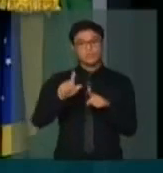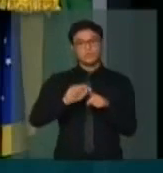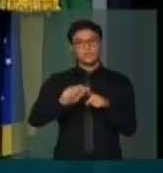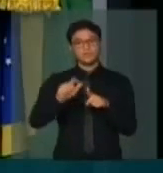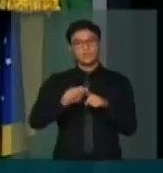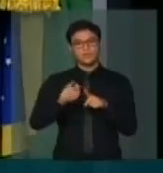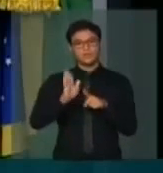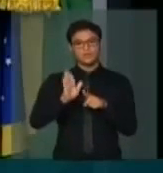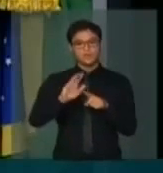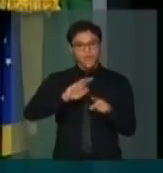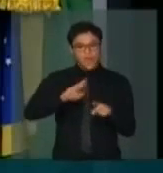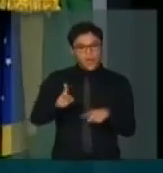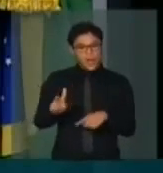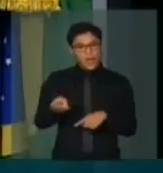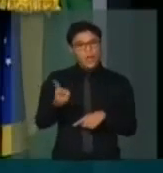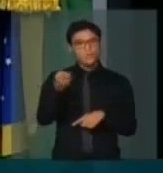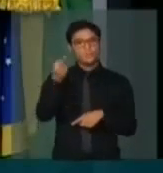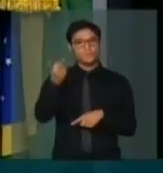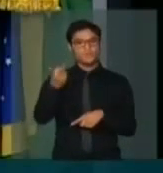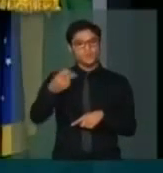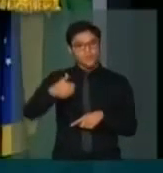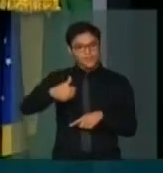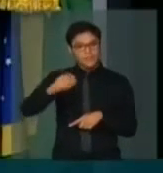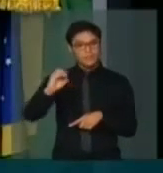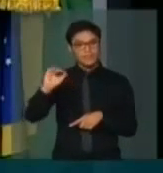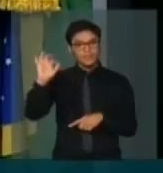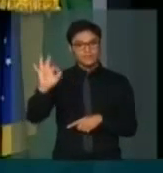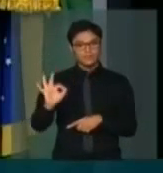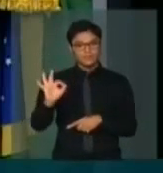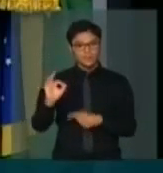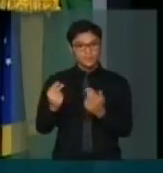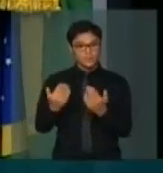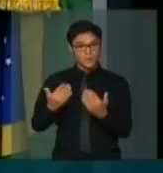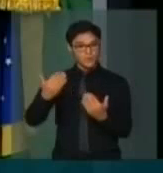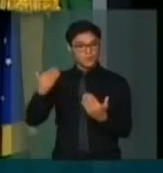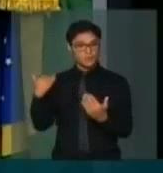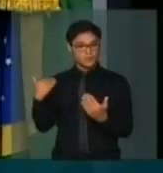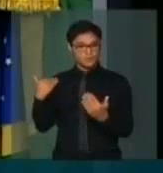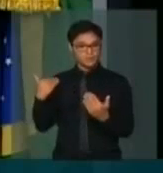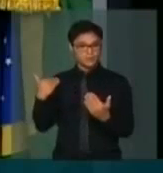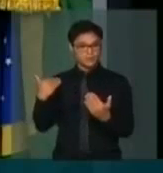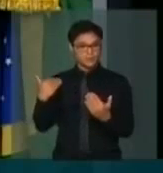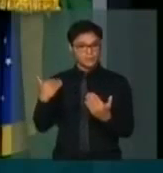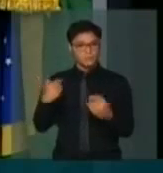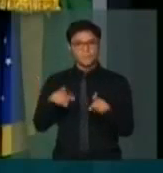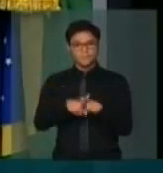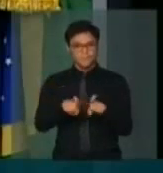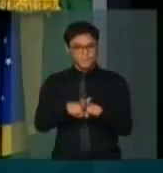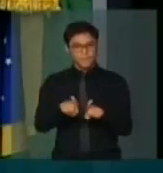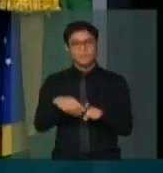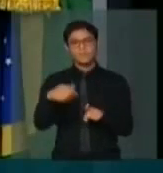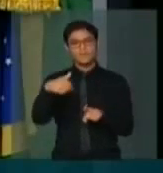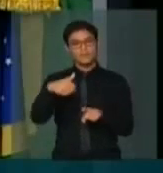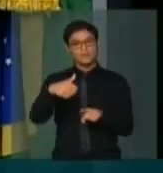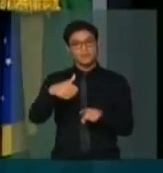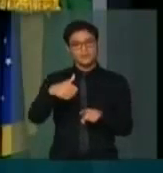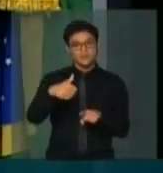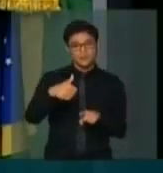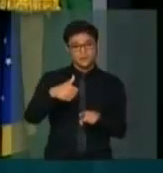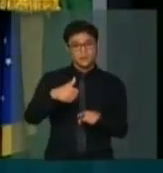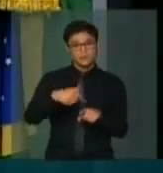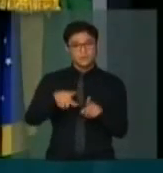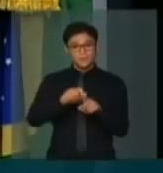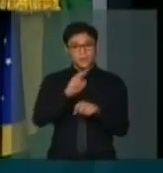Aumentou em 10% a despesa em relação ao ano passado. E quanto à vigilância dos prédios